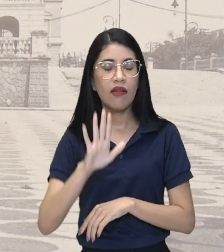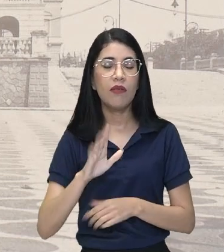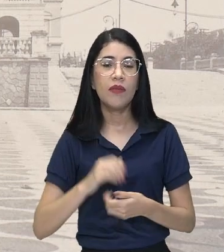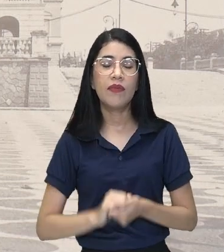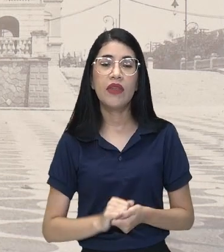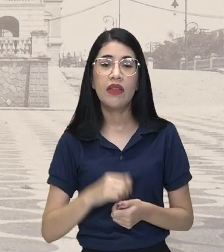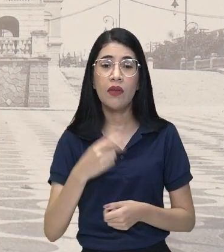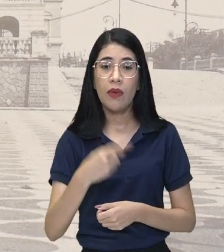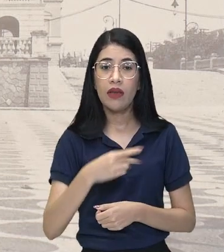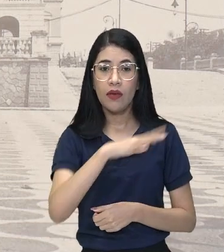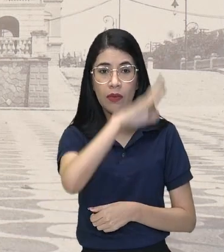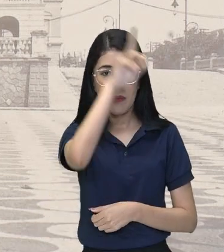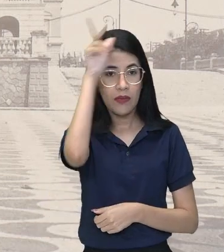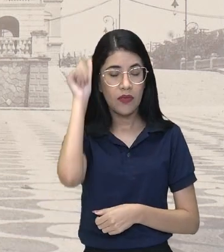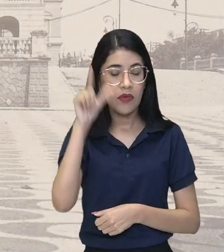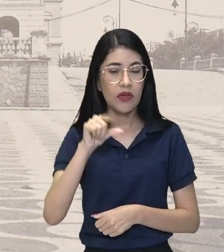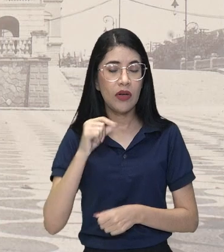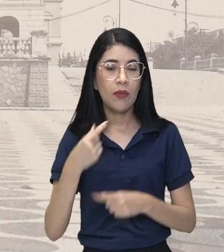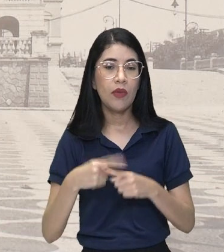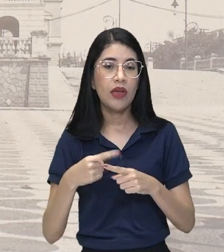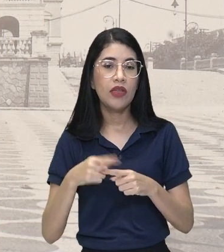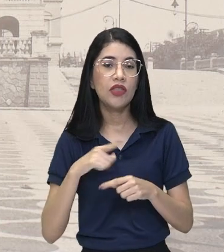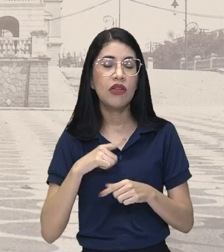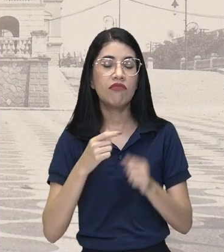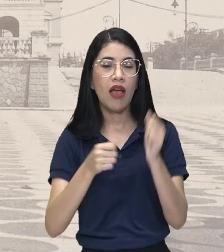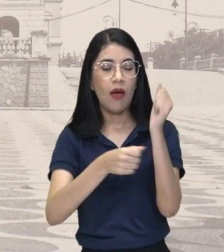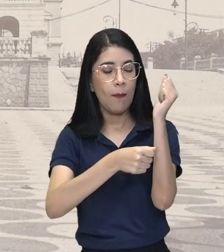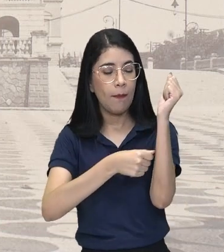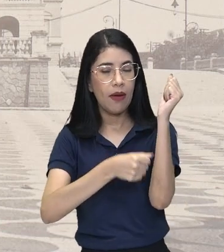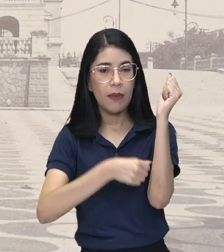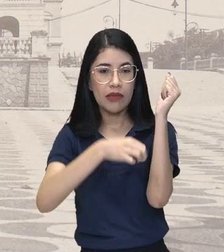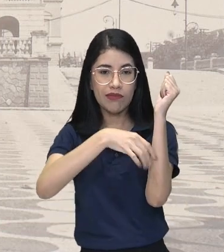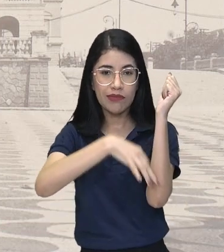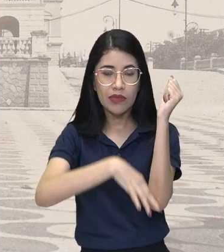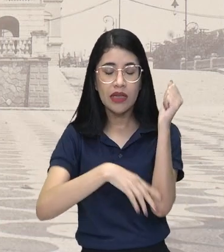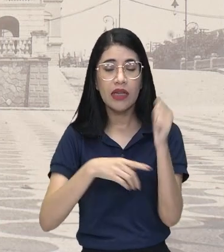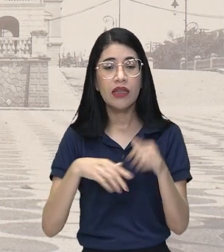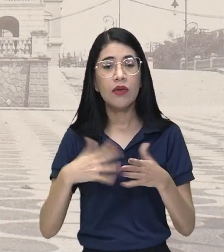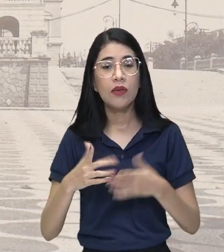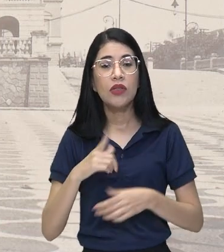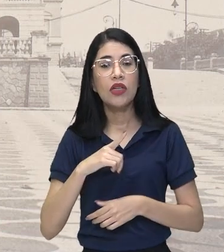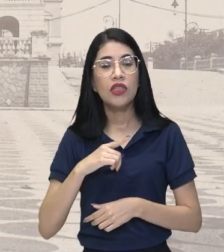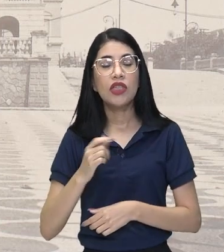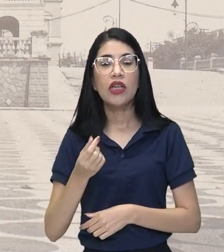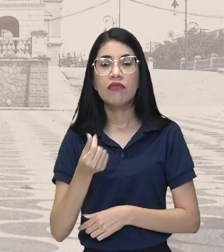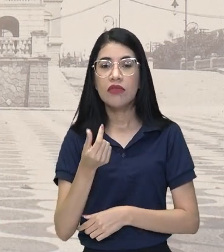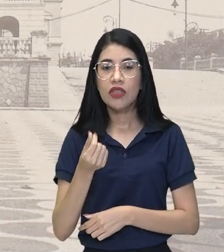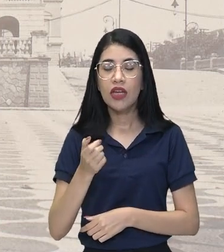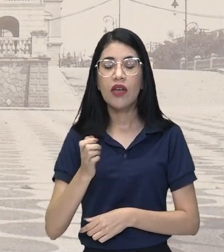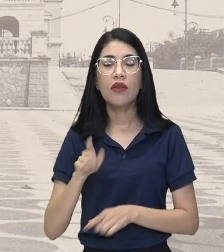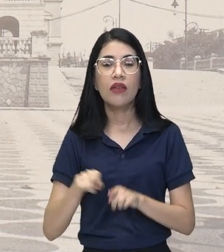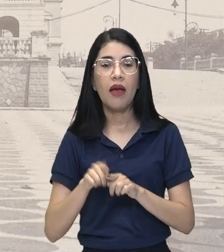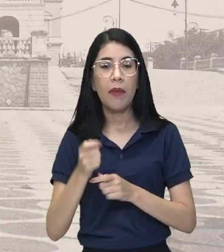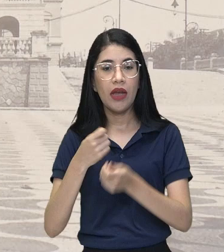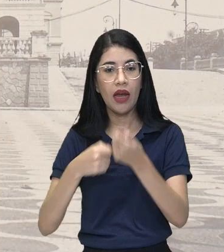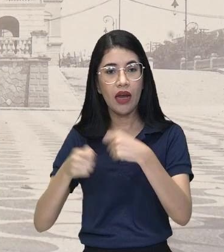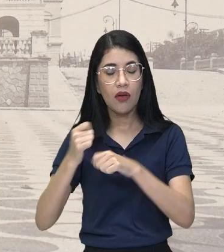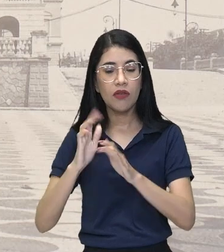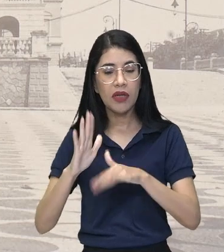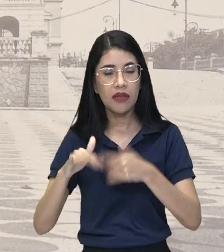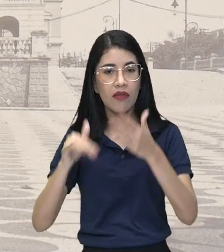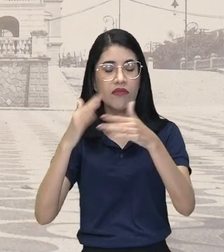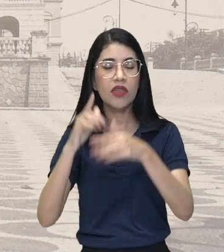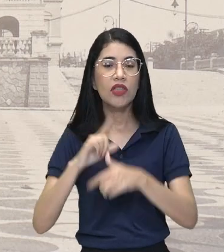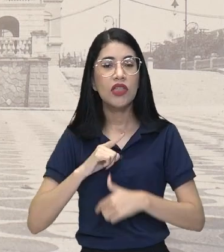porque aqui era o ciclo da borracha. Então, dinheiro, né, economia estava gerando muito